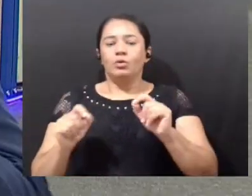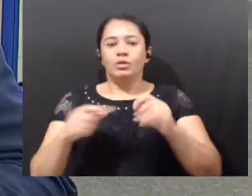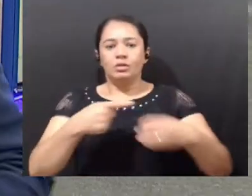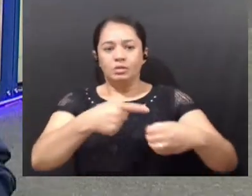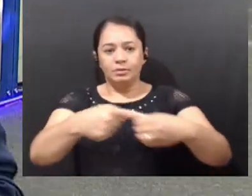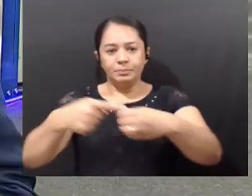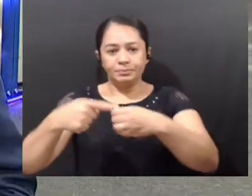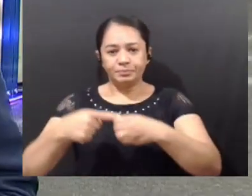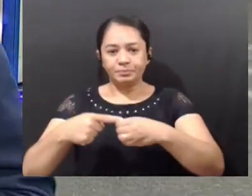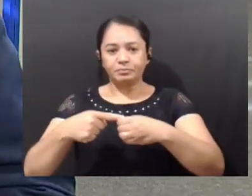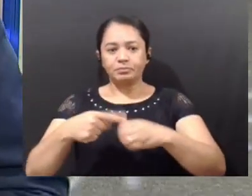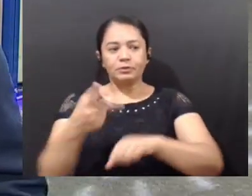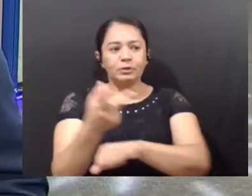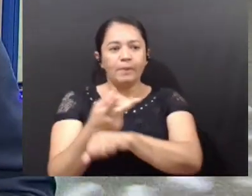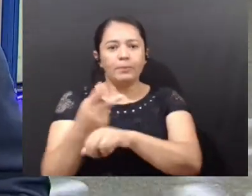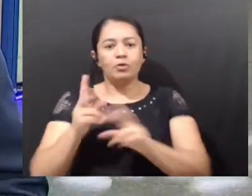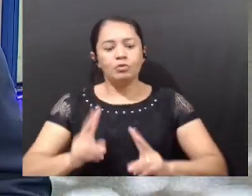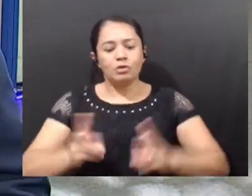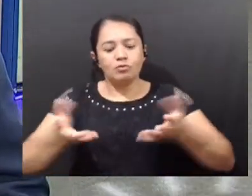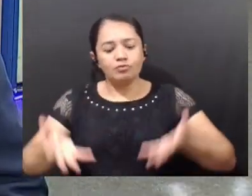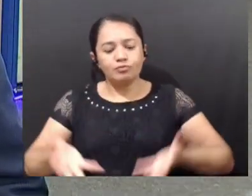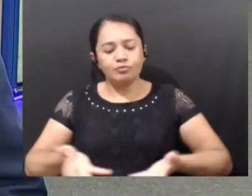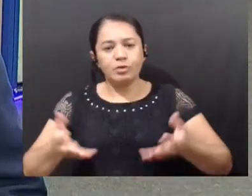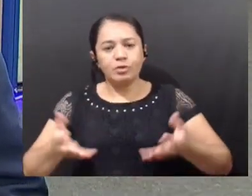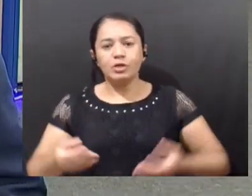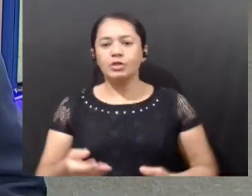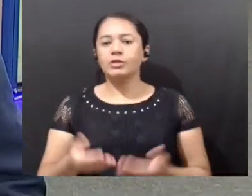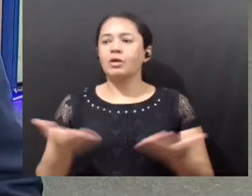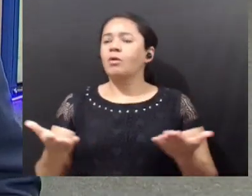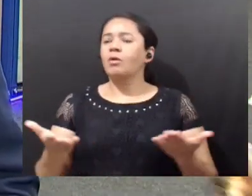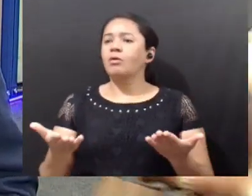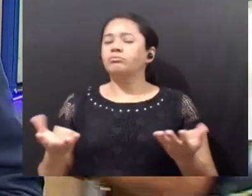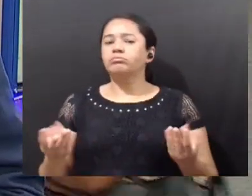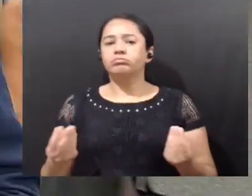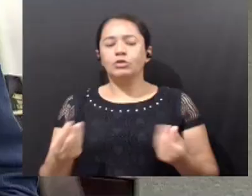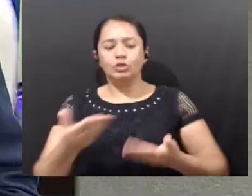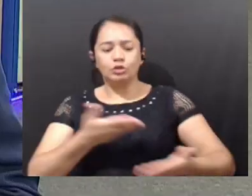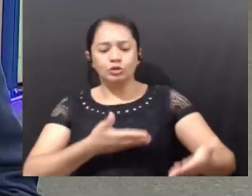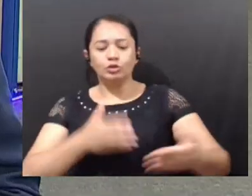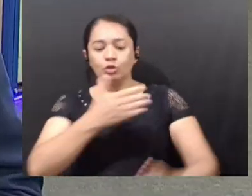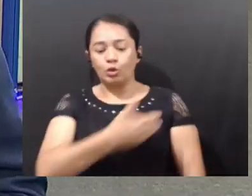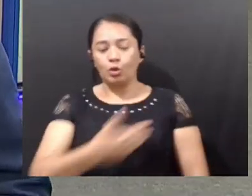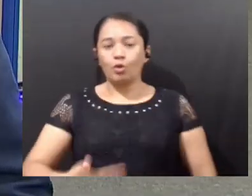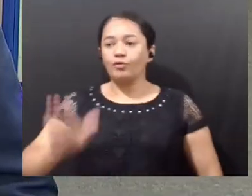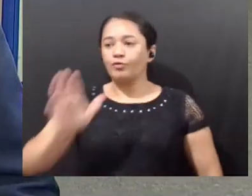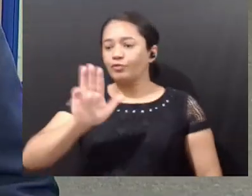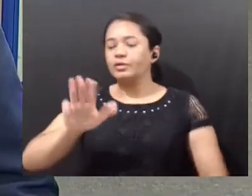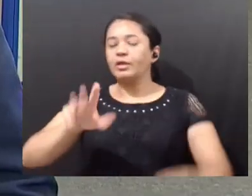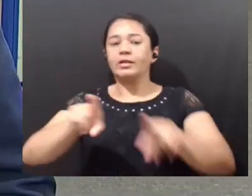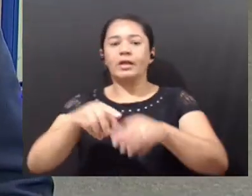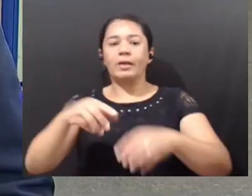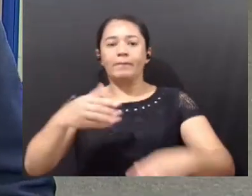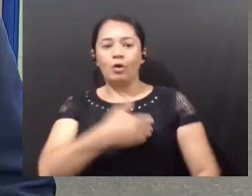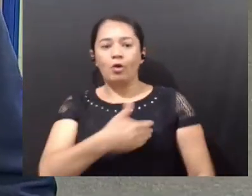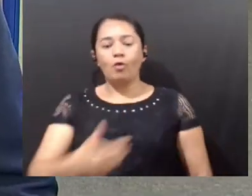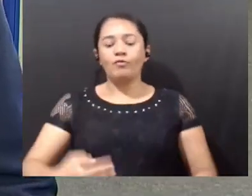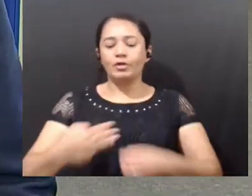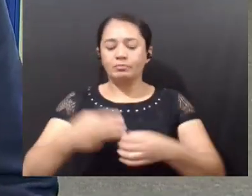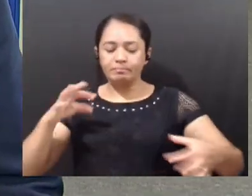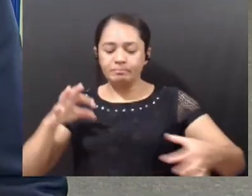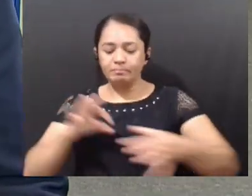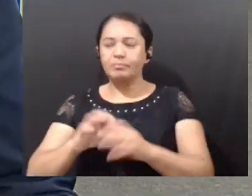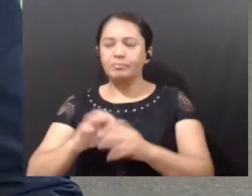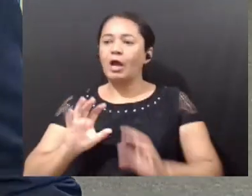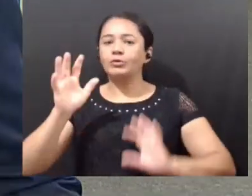sempre incentivar, qual é essa interface do governo federal com os governos municipais para que isso ocorra sempre? Olha, a